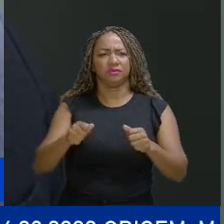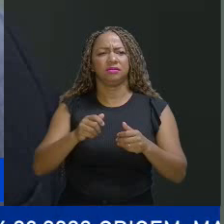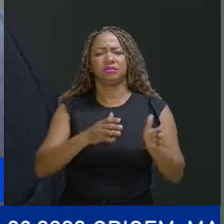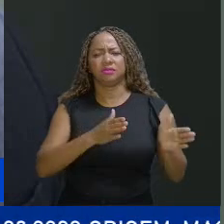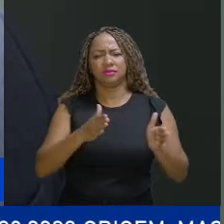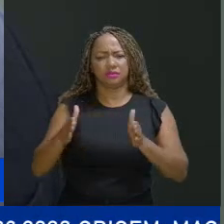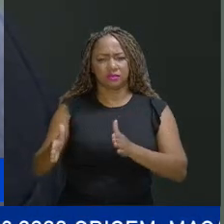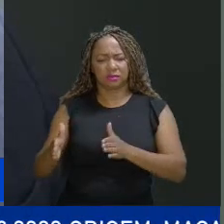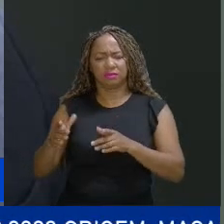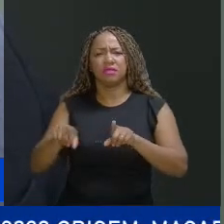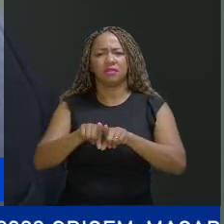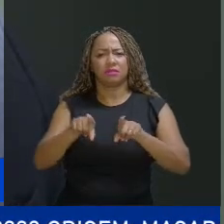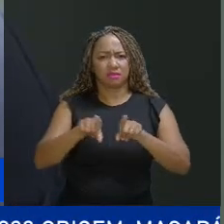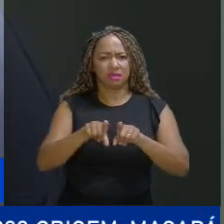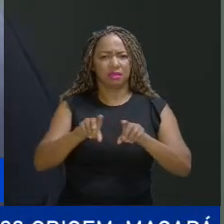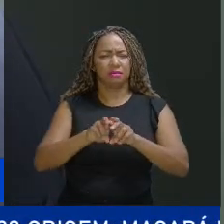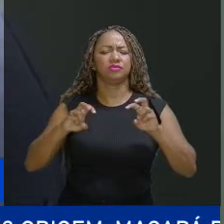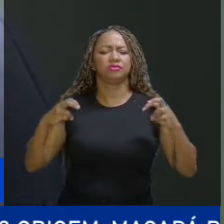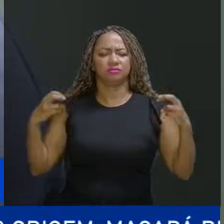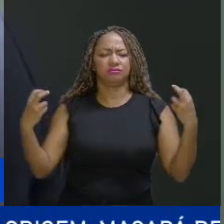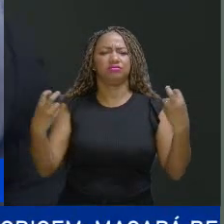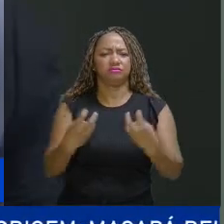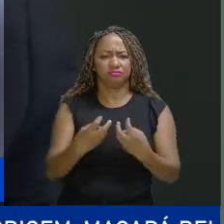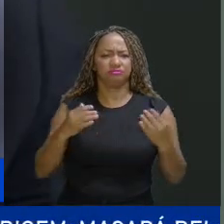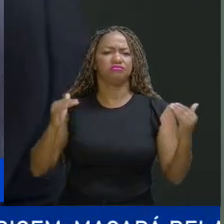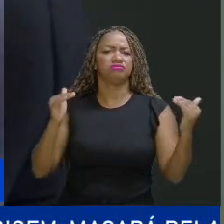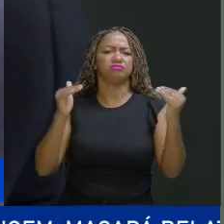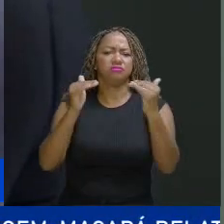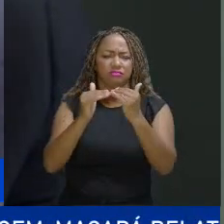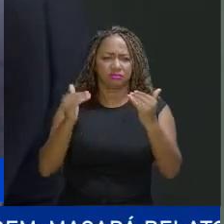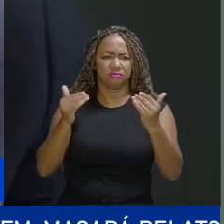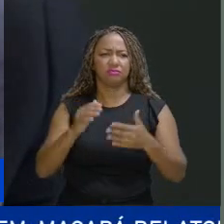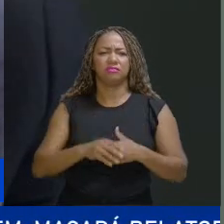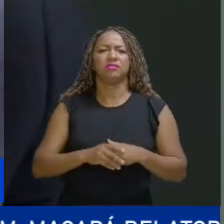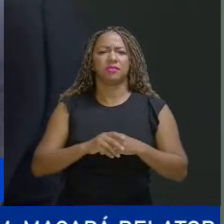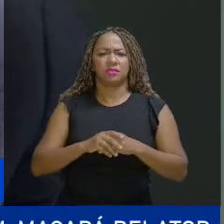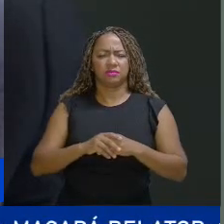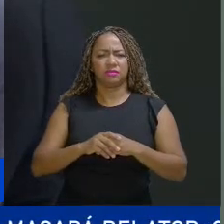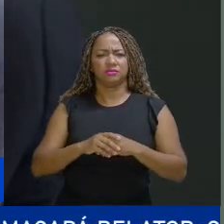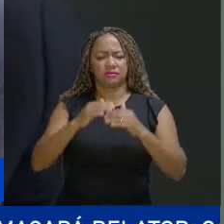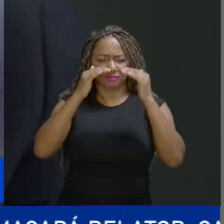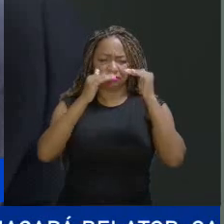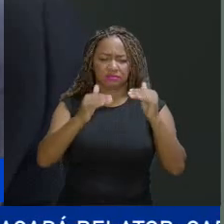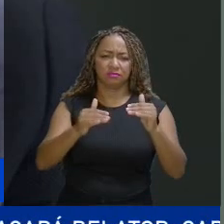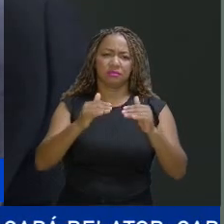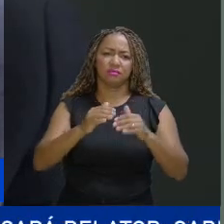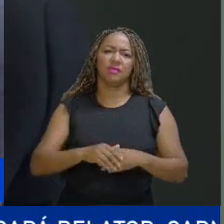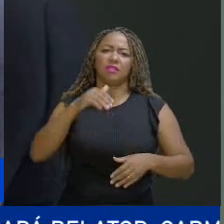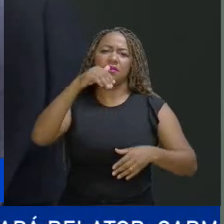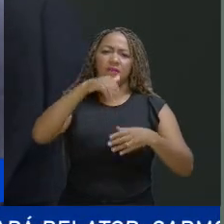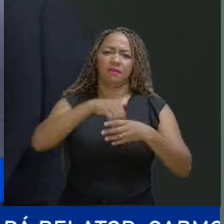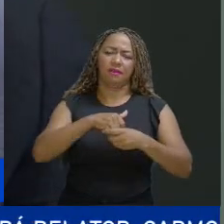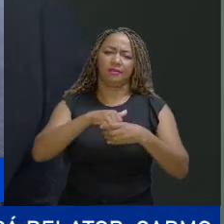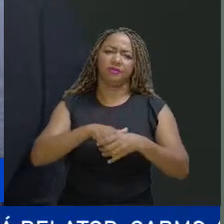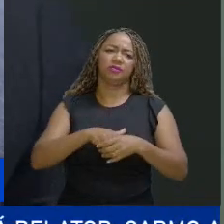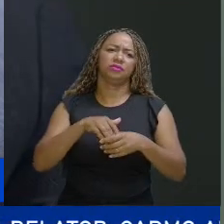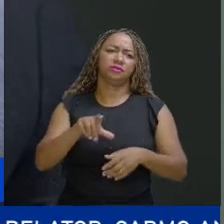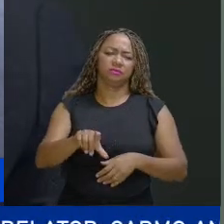de ordem, mesmo por unanimidade, denegou a ordem nos termos de votos